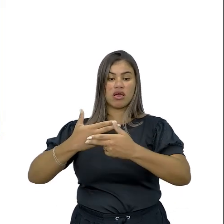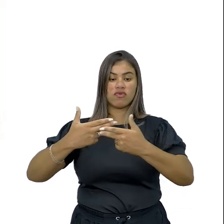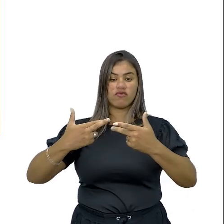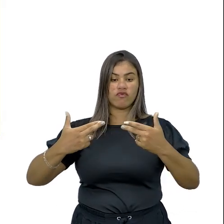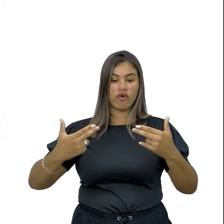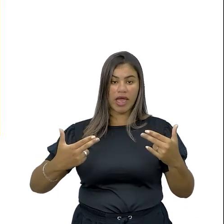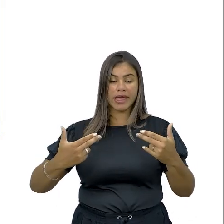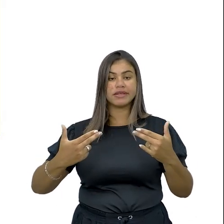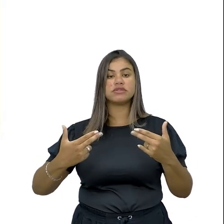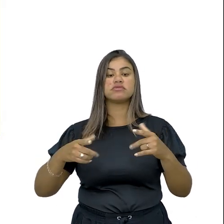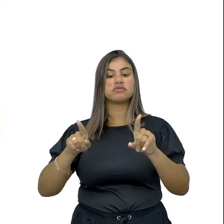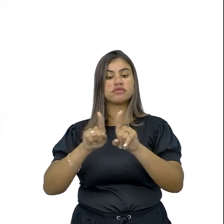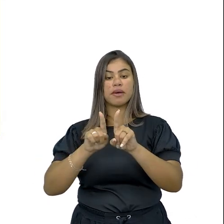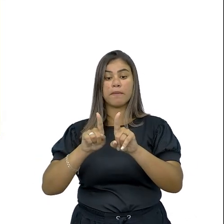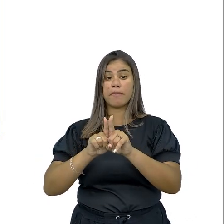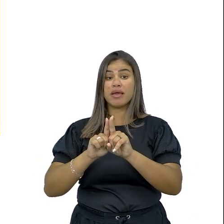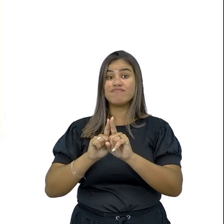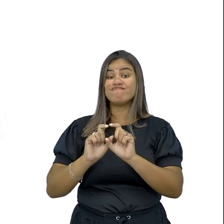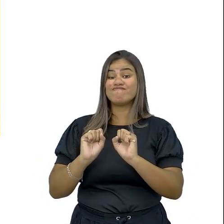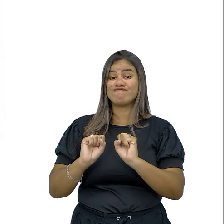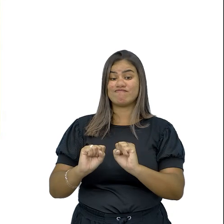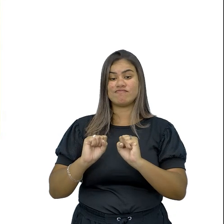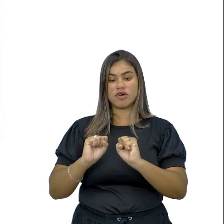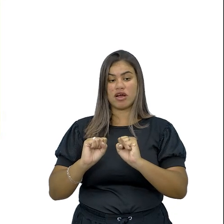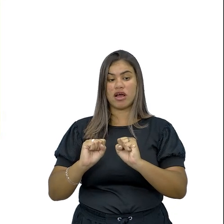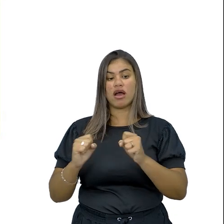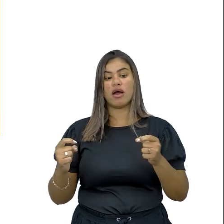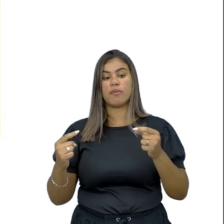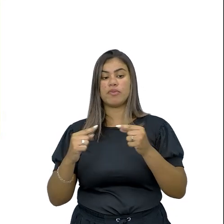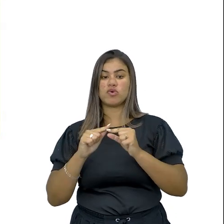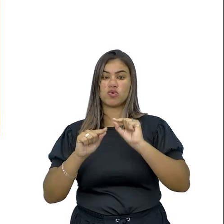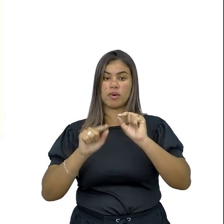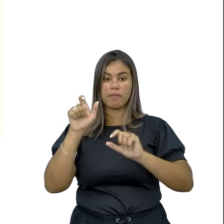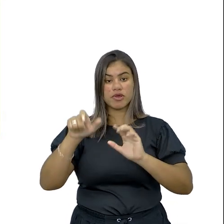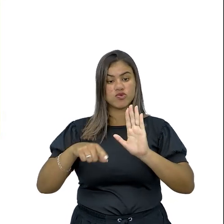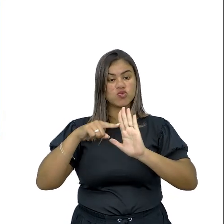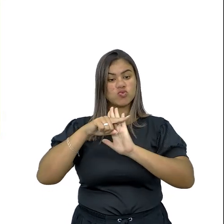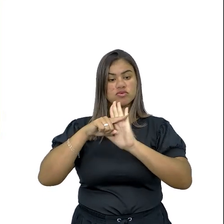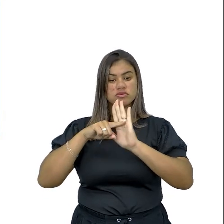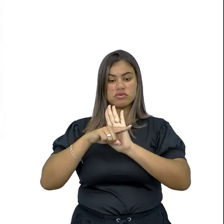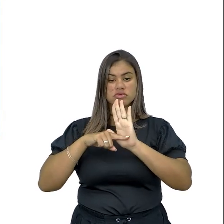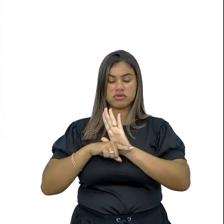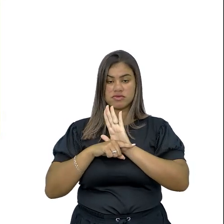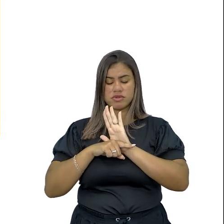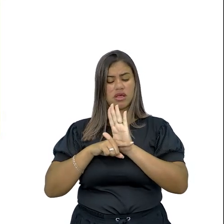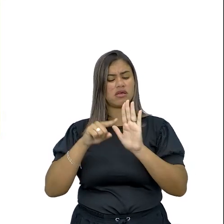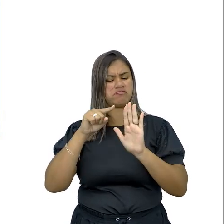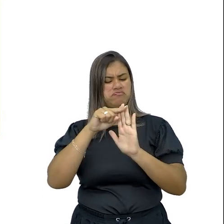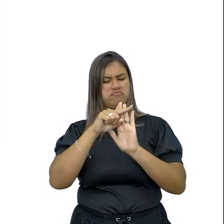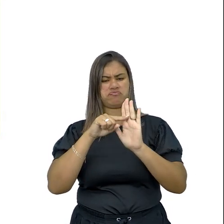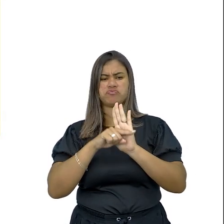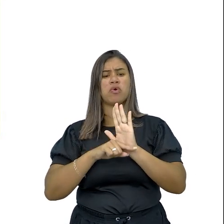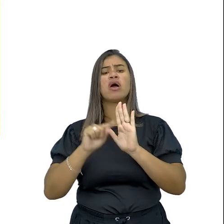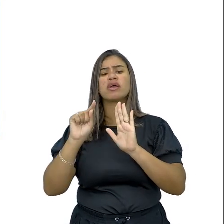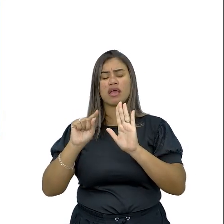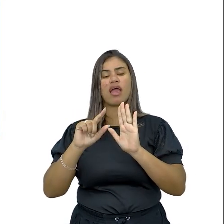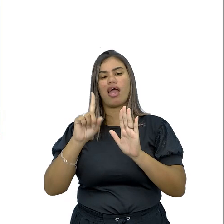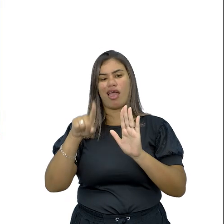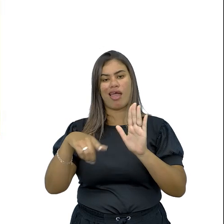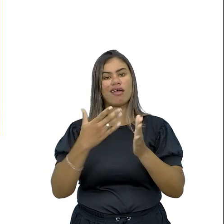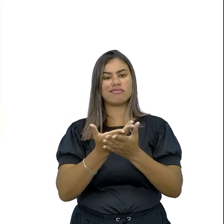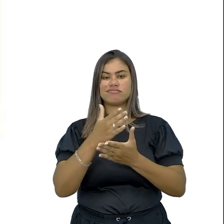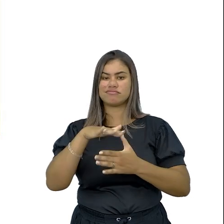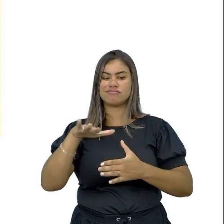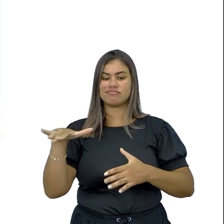e hipóteses, olha como isso é rico, levantadas pelo investigador, e nesse caso o investigador é o próprio estudante.